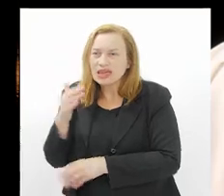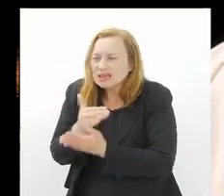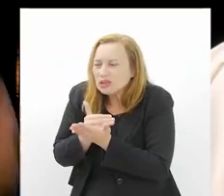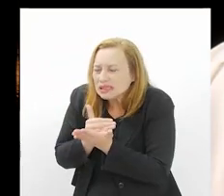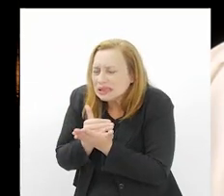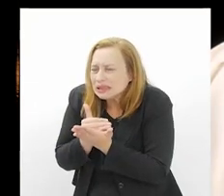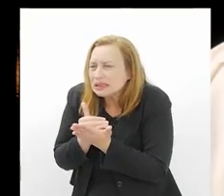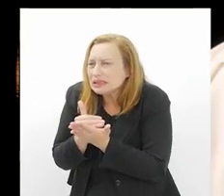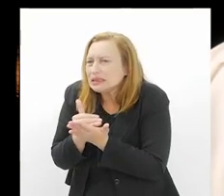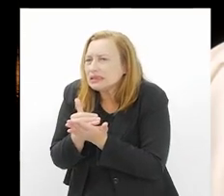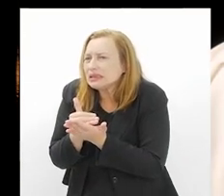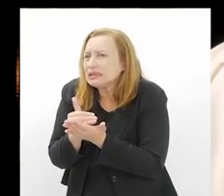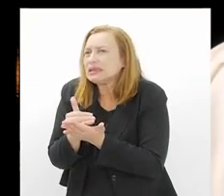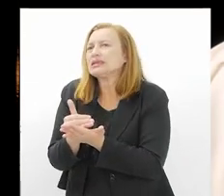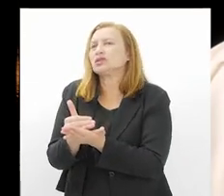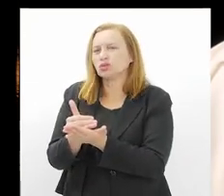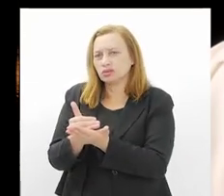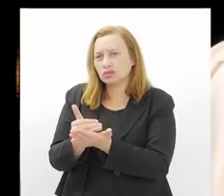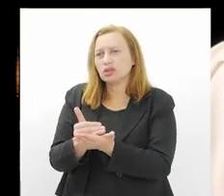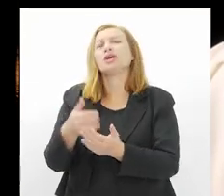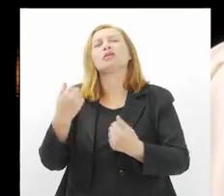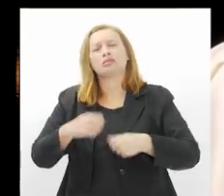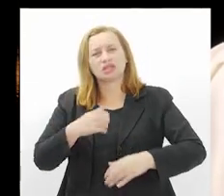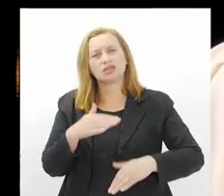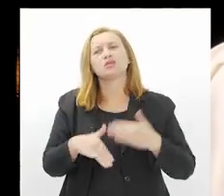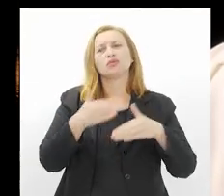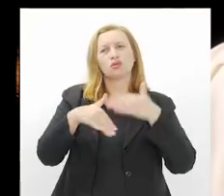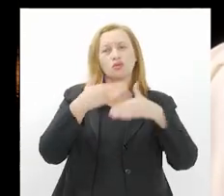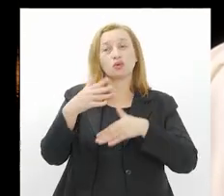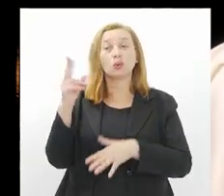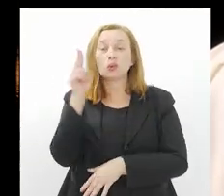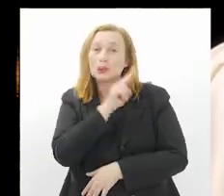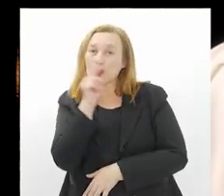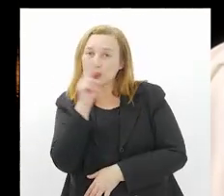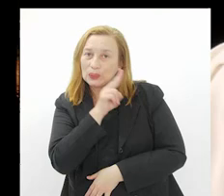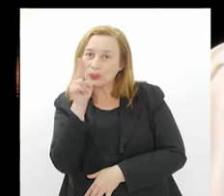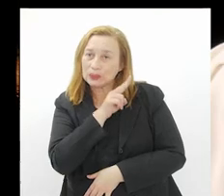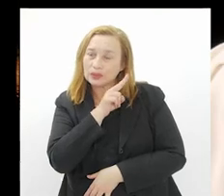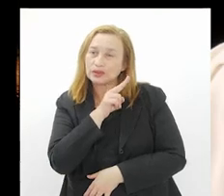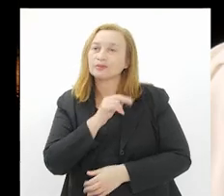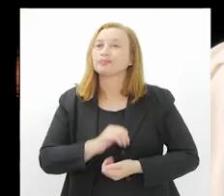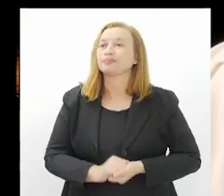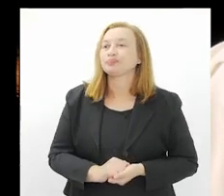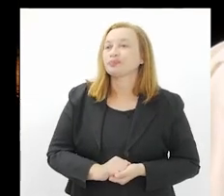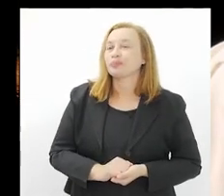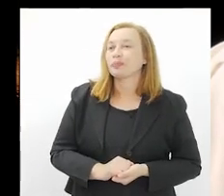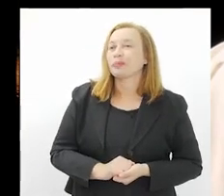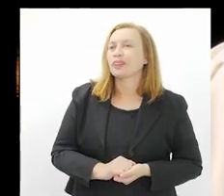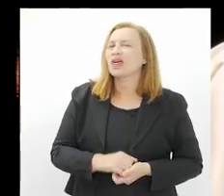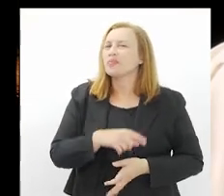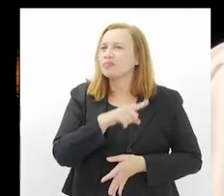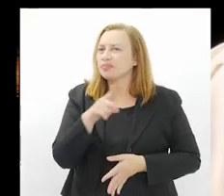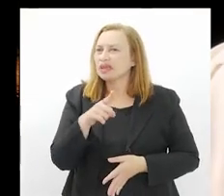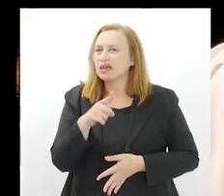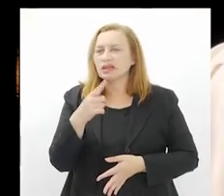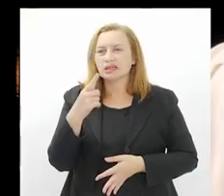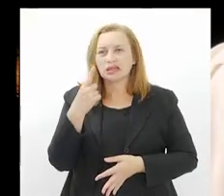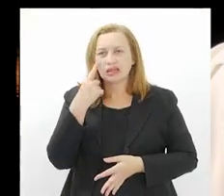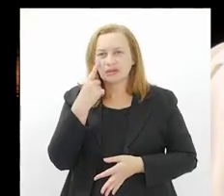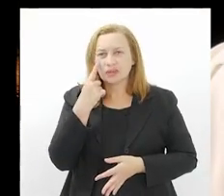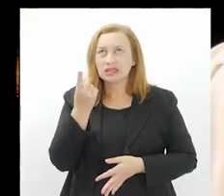aspecto global, ainda está muito incipiente, muito no início e é algo que tem que ser desenvolvido com urgência.